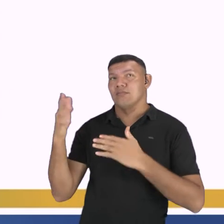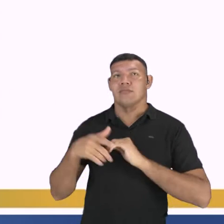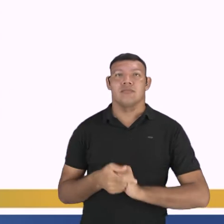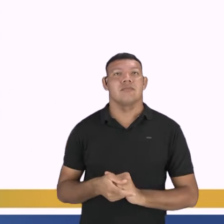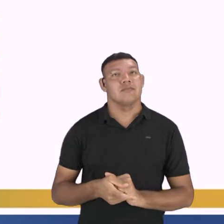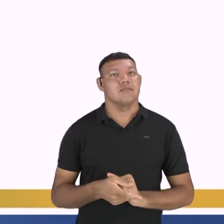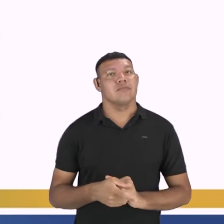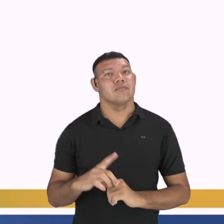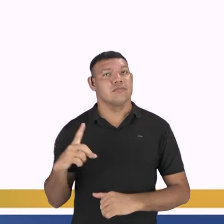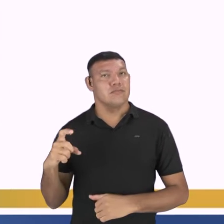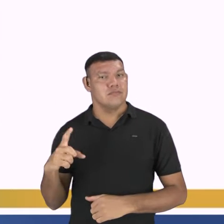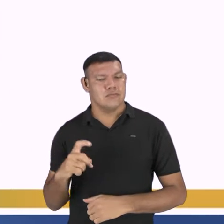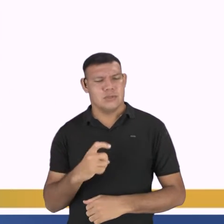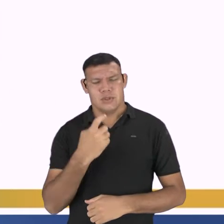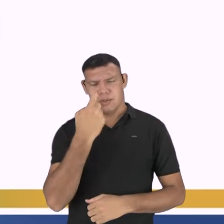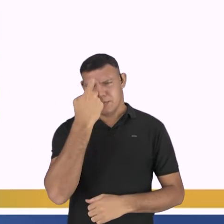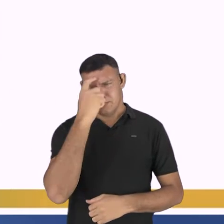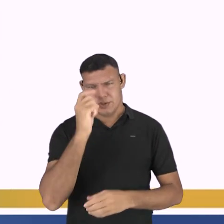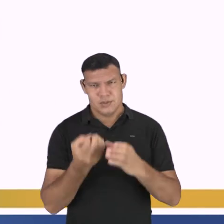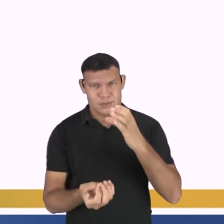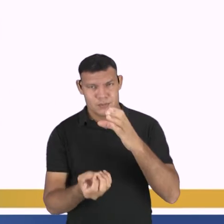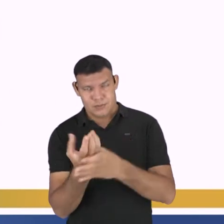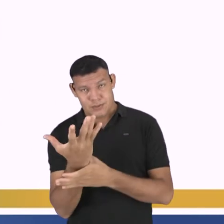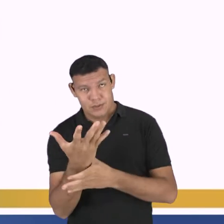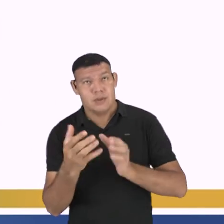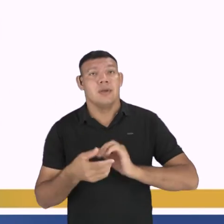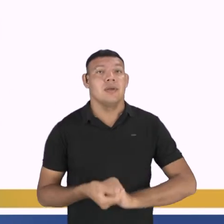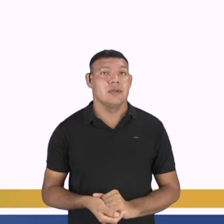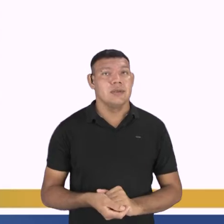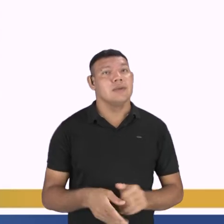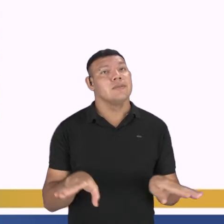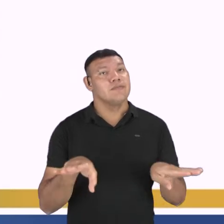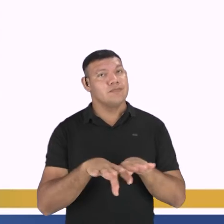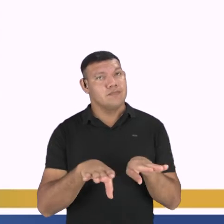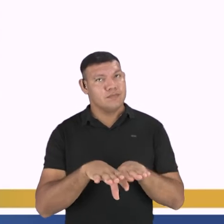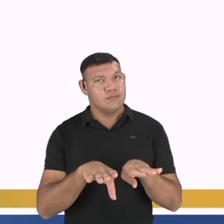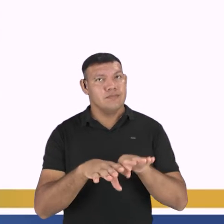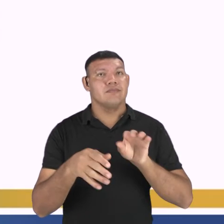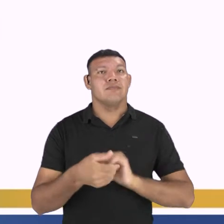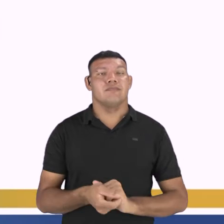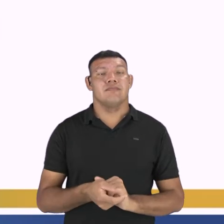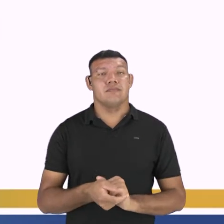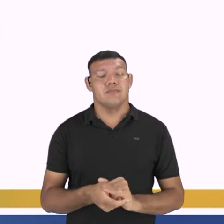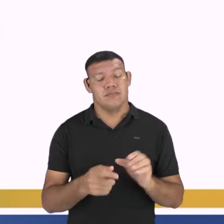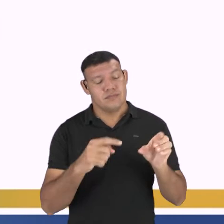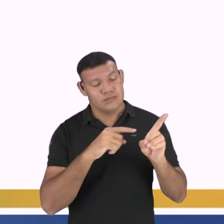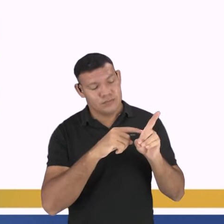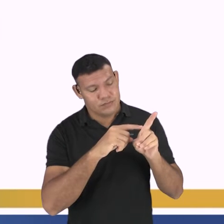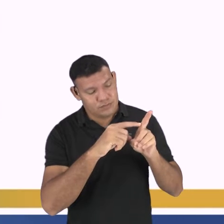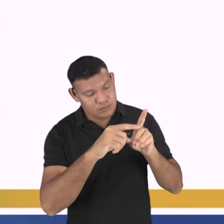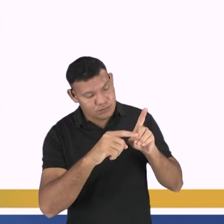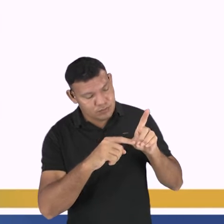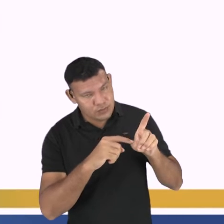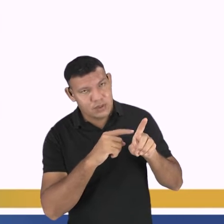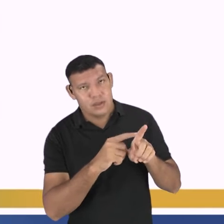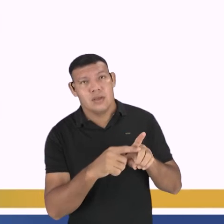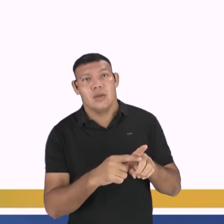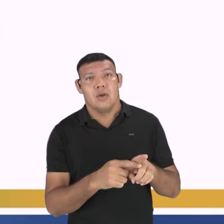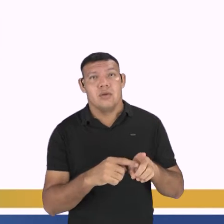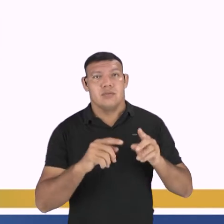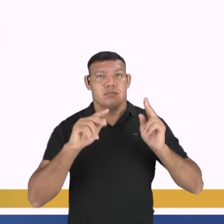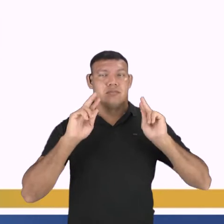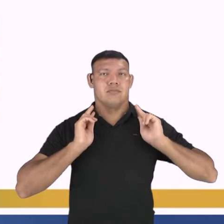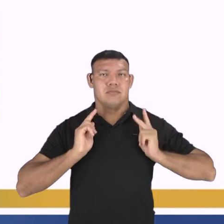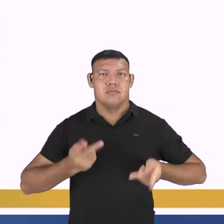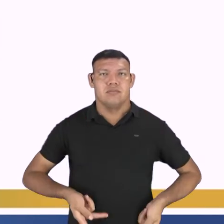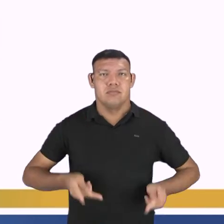os espermatozoides são produzidos, né? Além de produzir esses gametas, o testículo também produz a testosterona,